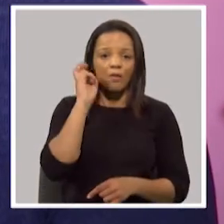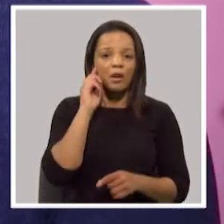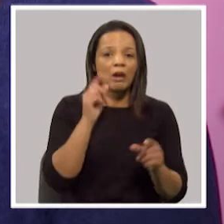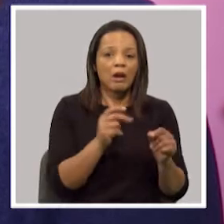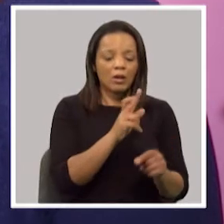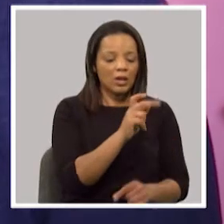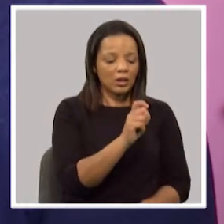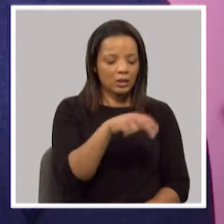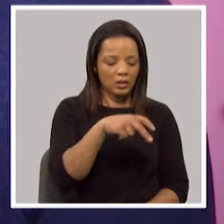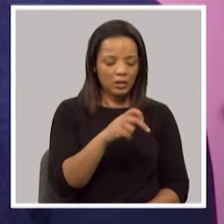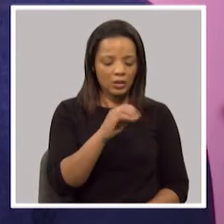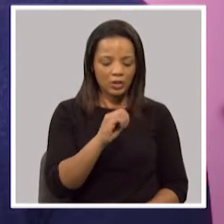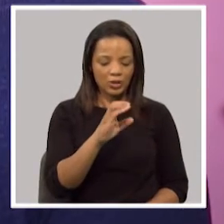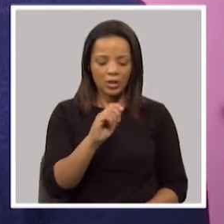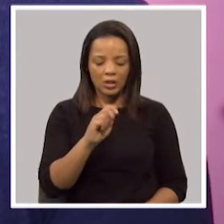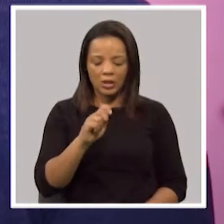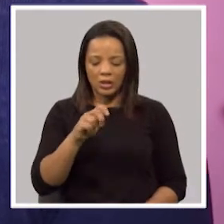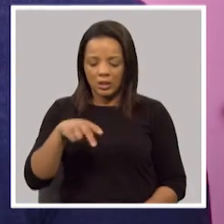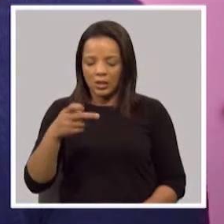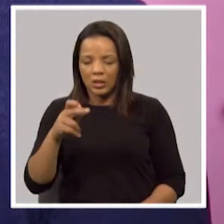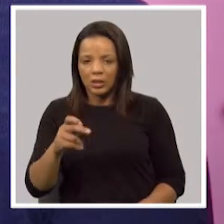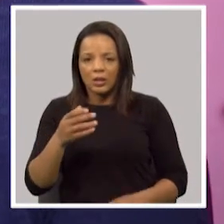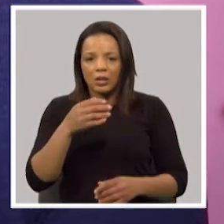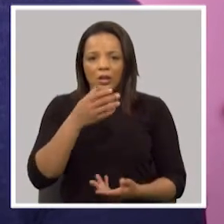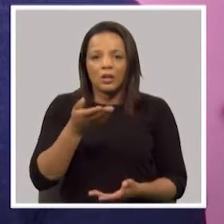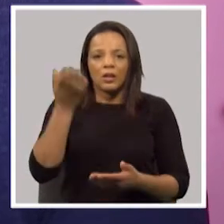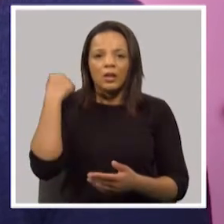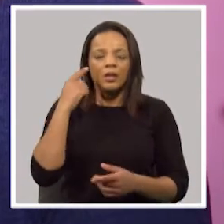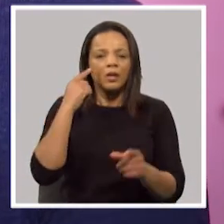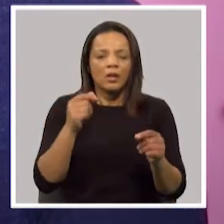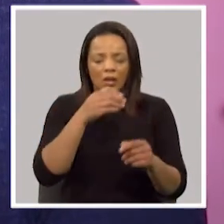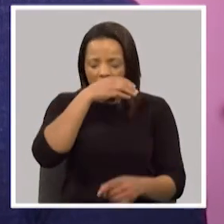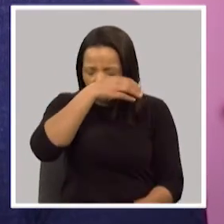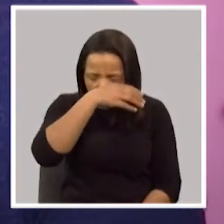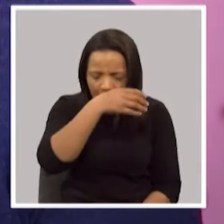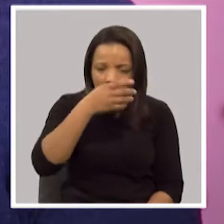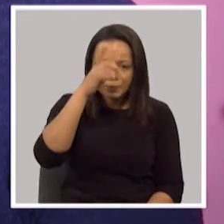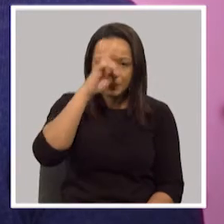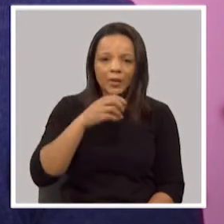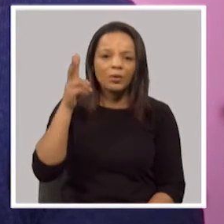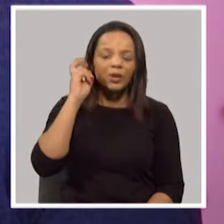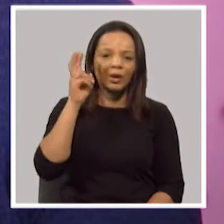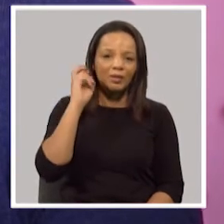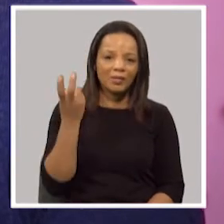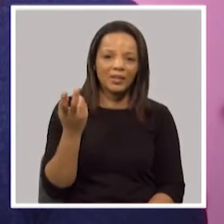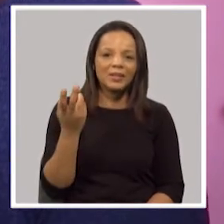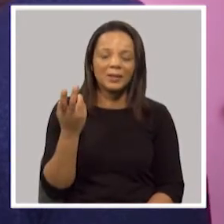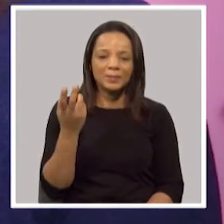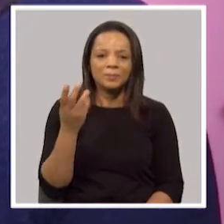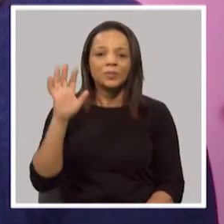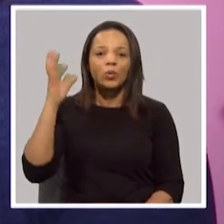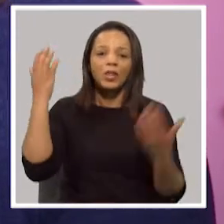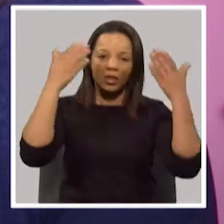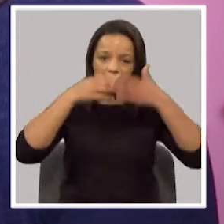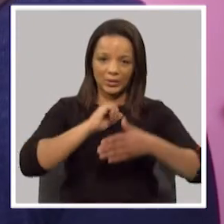Renascença. Na altura era a rádio do país inteiro e lembro-me de ouvir e ficar à espera. Era o